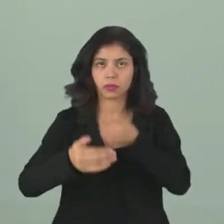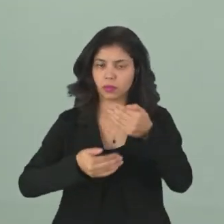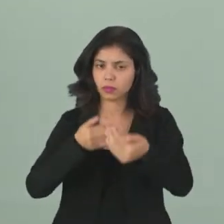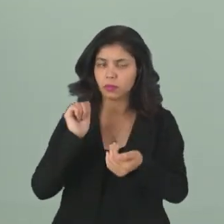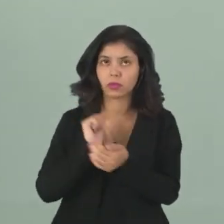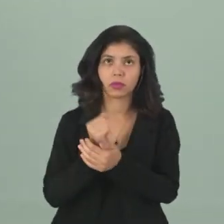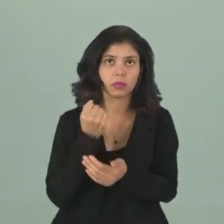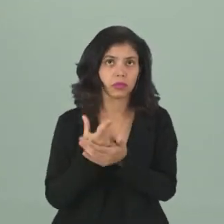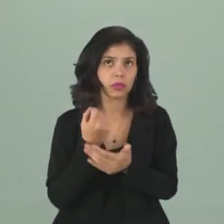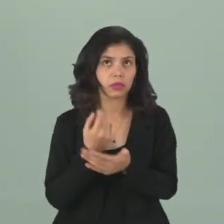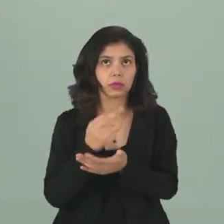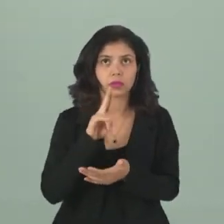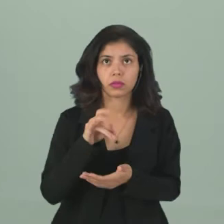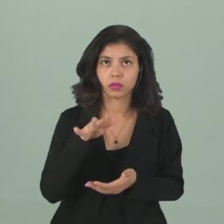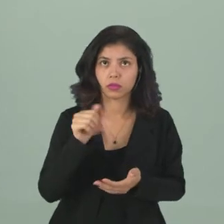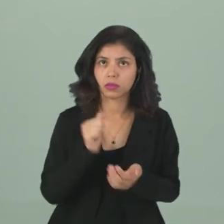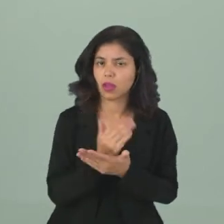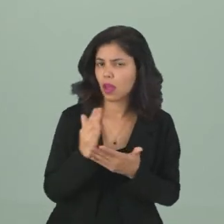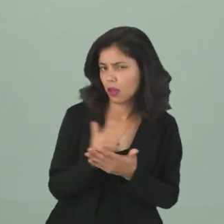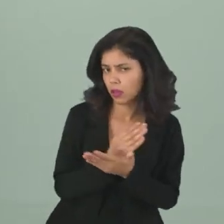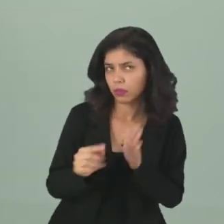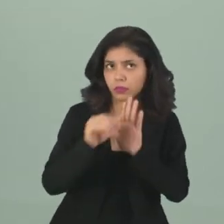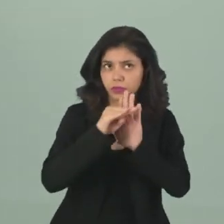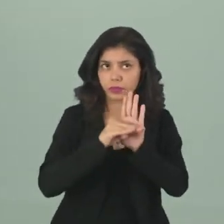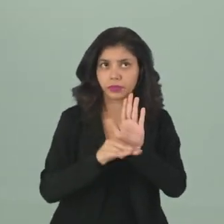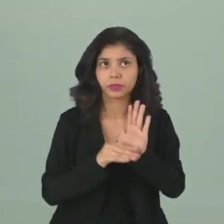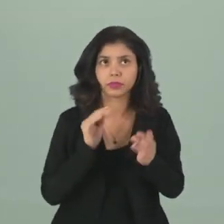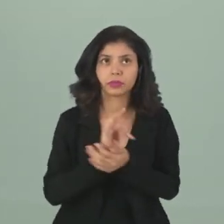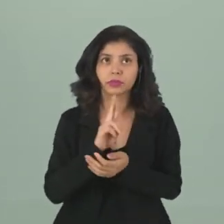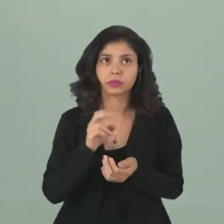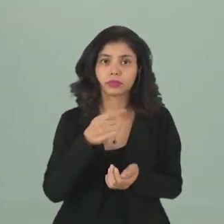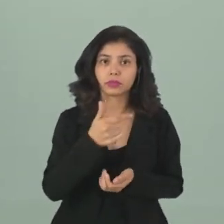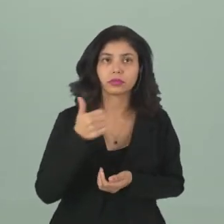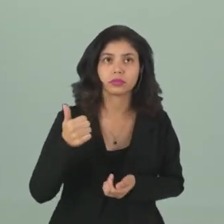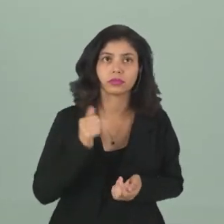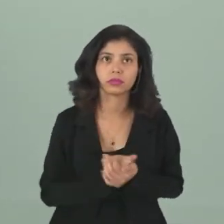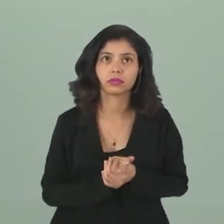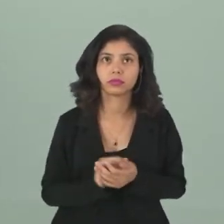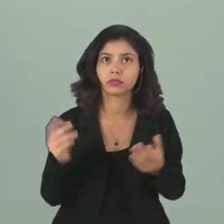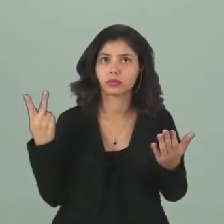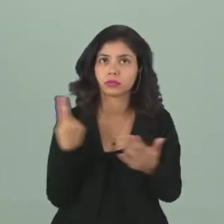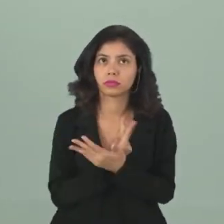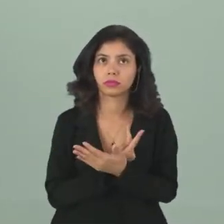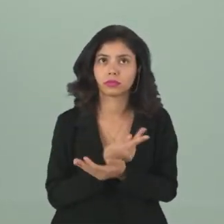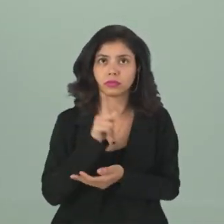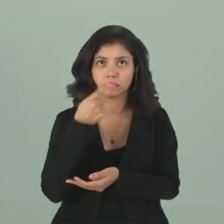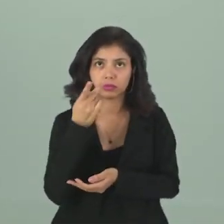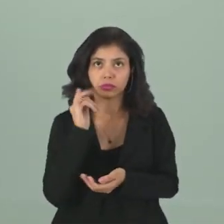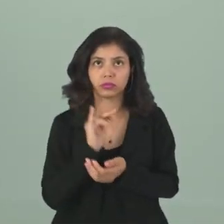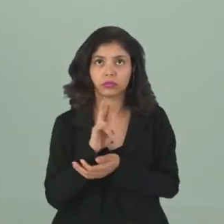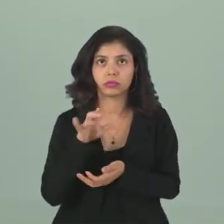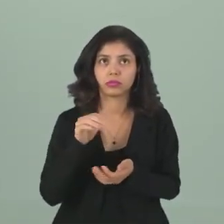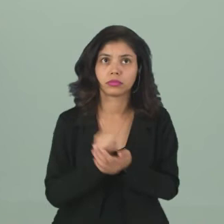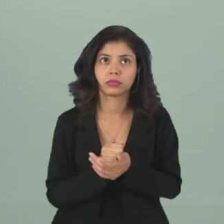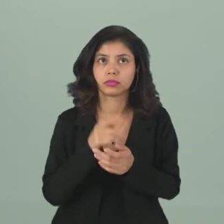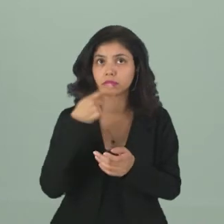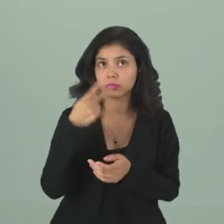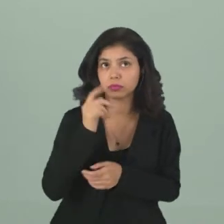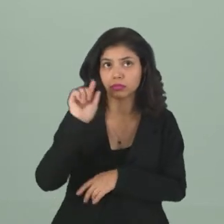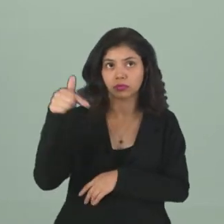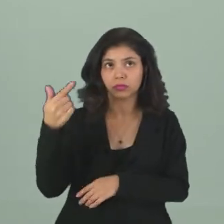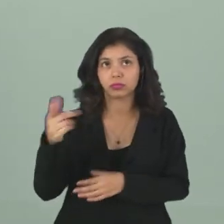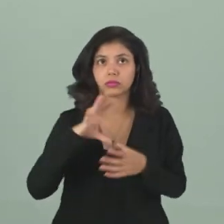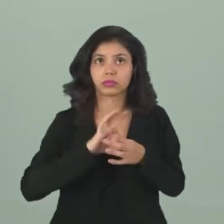a compra de indulgência. Eis algumas delas. Tese 21. Estão errados os que pregam as indulgências e afirmam